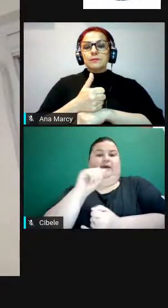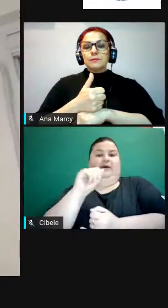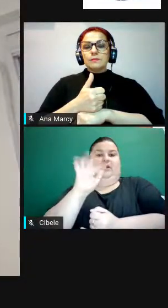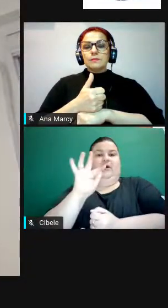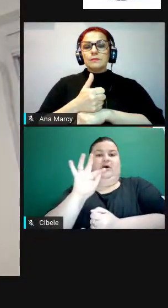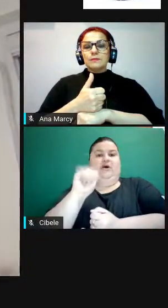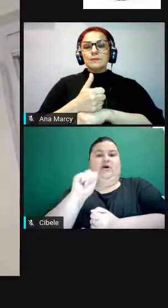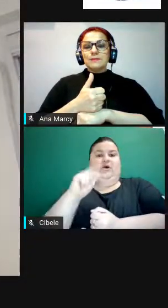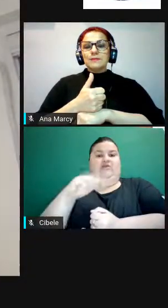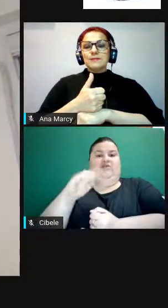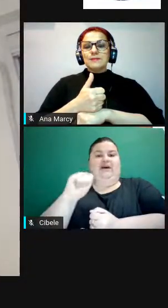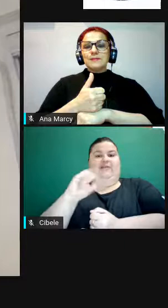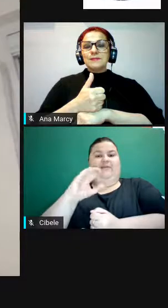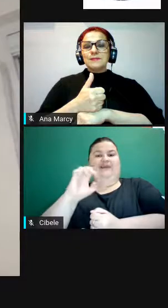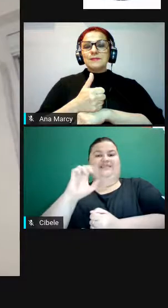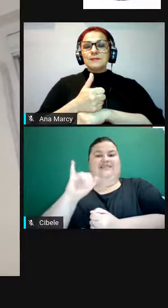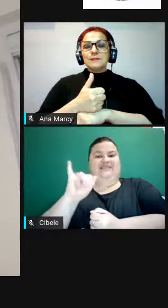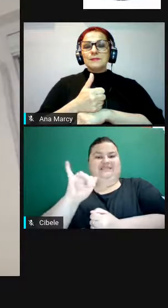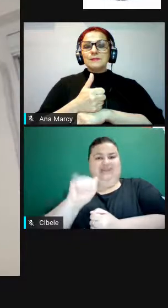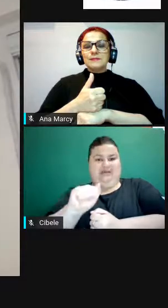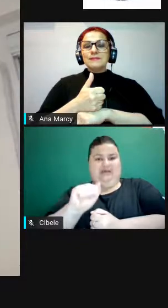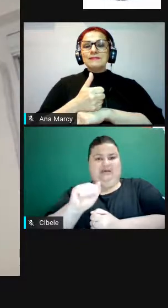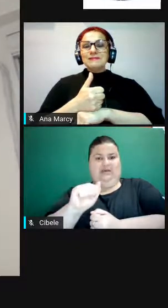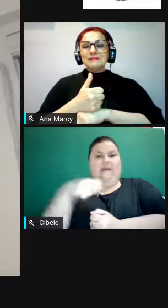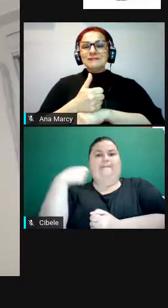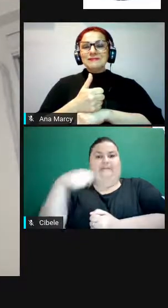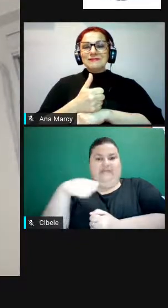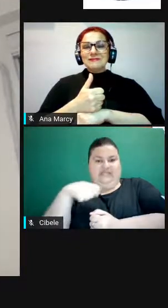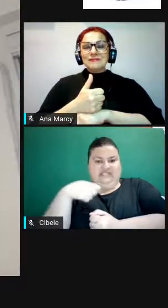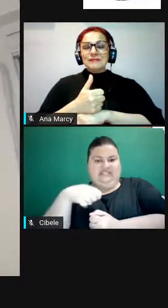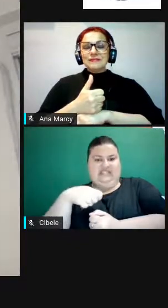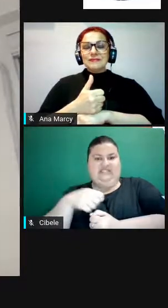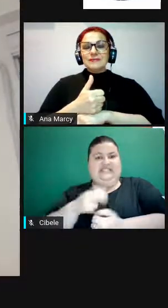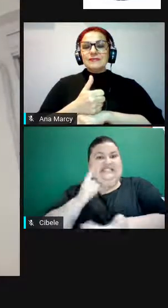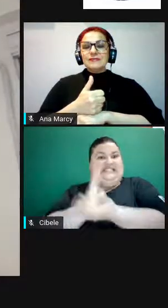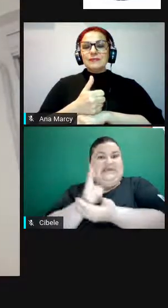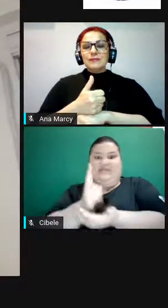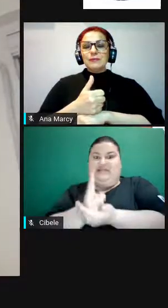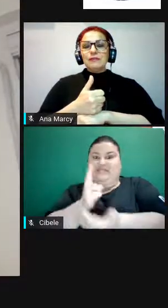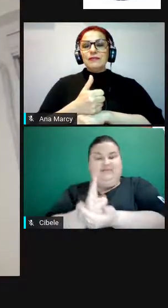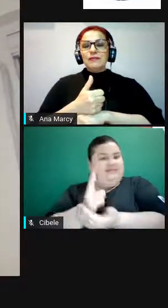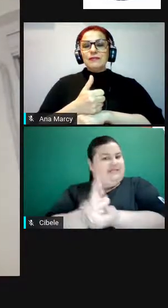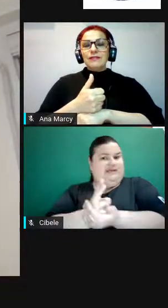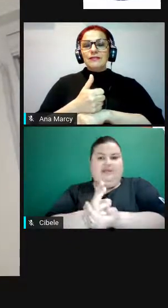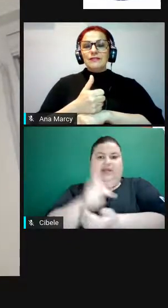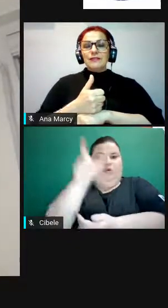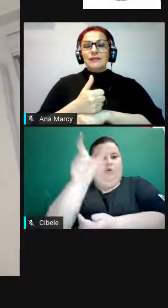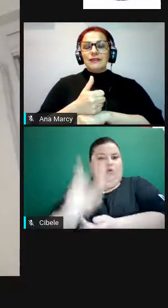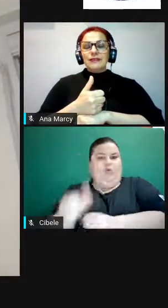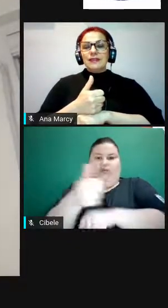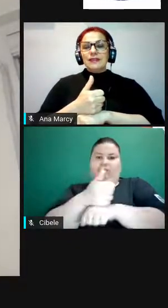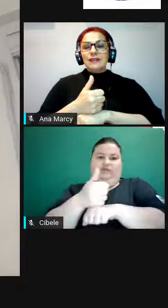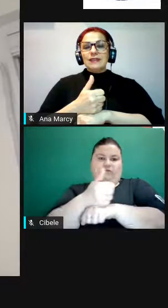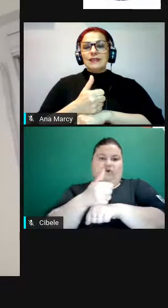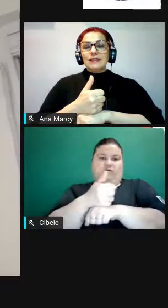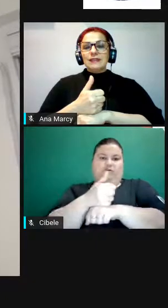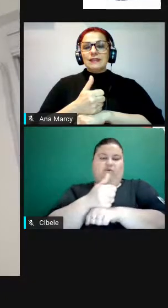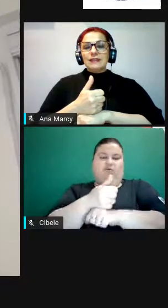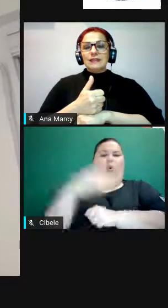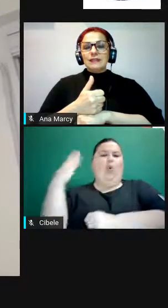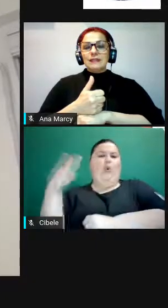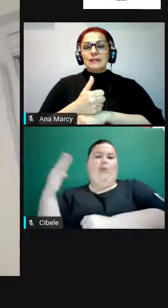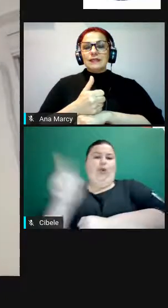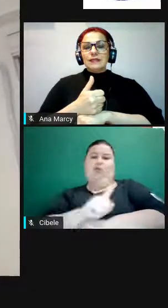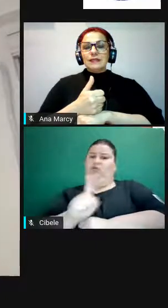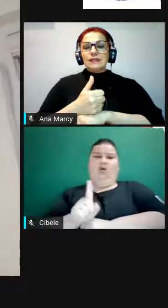farmácia ali na então a gente tá durante todo o período de funcionamento da da farmácia farmacêutico tem que falar né o biólogo não